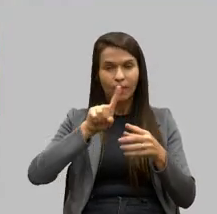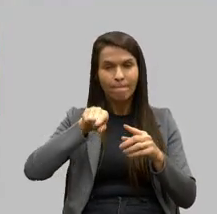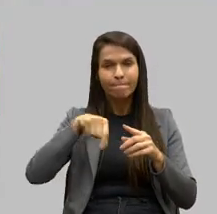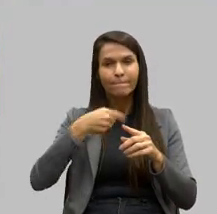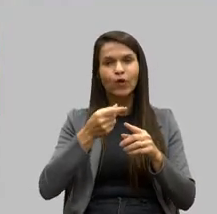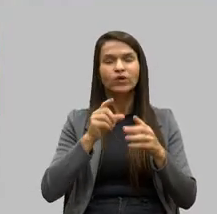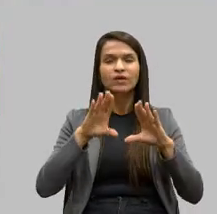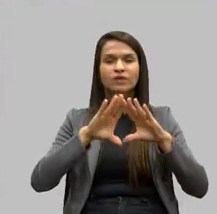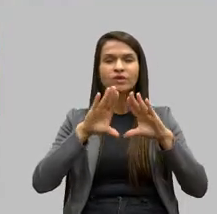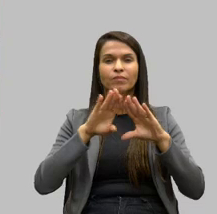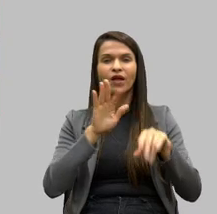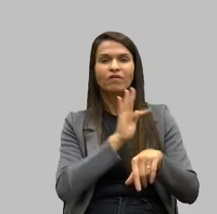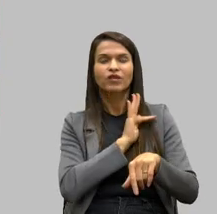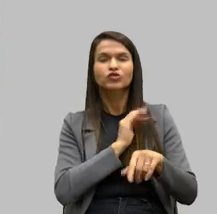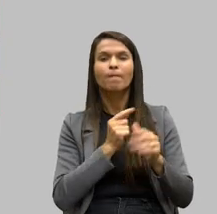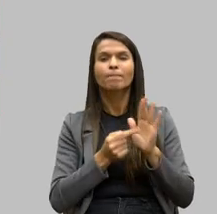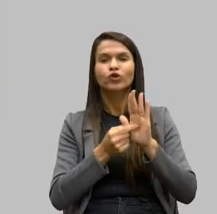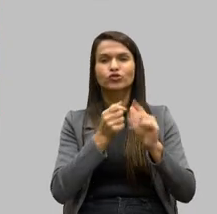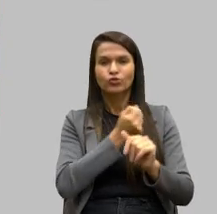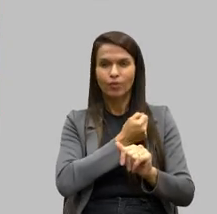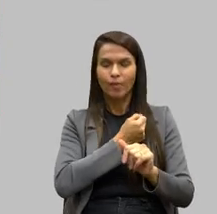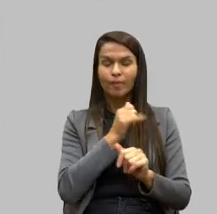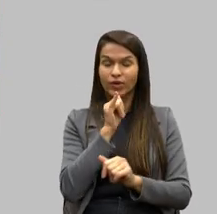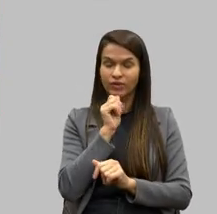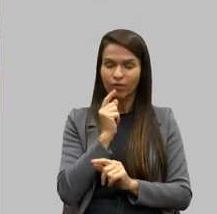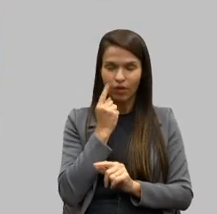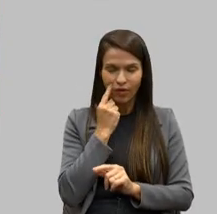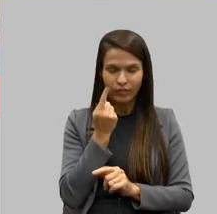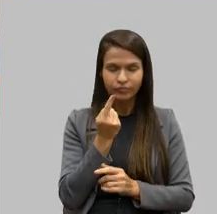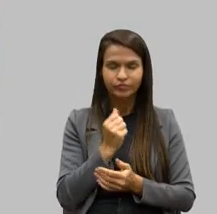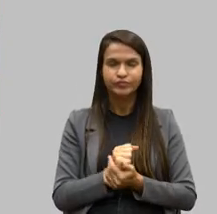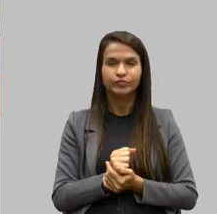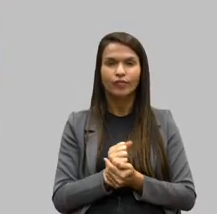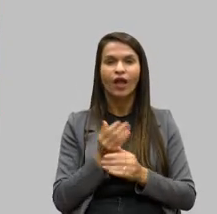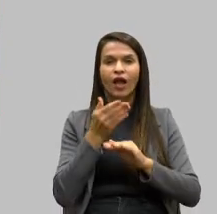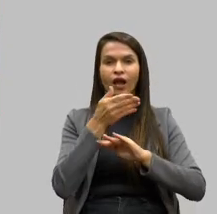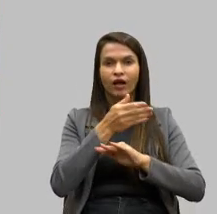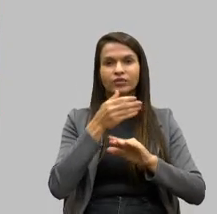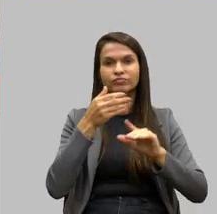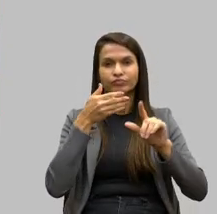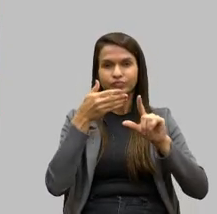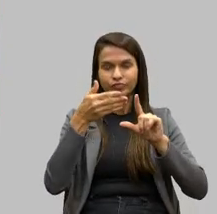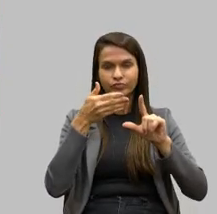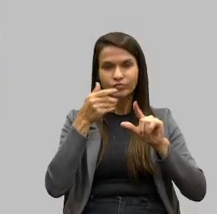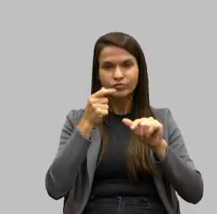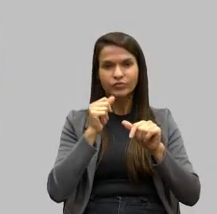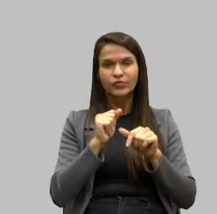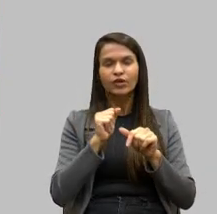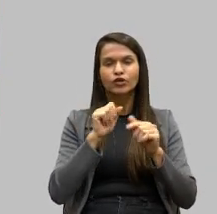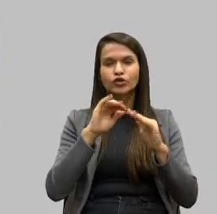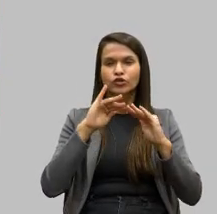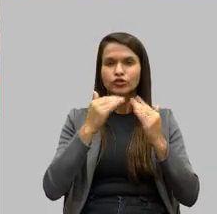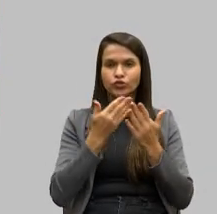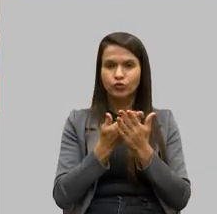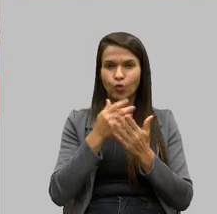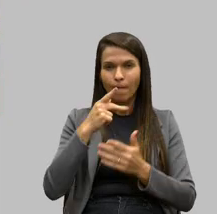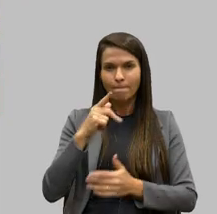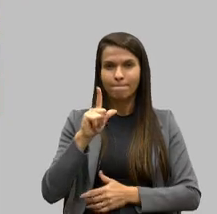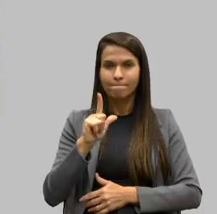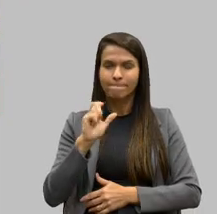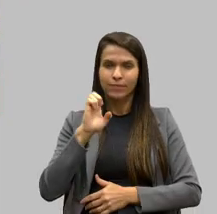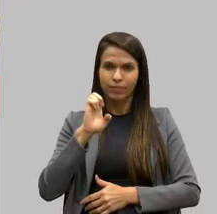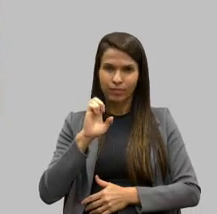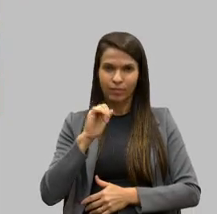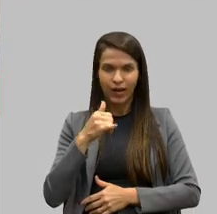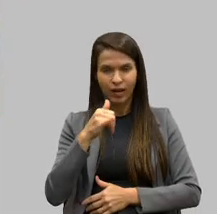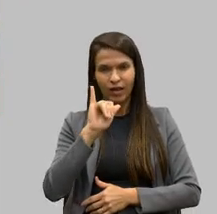Fiscaliza tragam um número sobre isso. Porque, por exemplo, veja bem, acesso à plataforma Estudo Play. A gente não tem aqui quantos